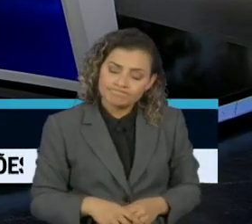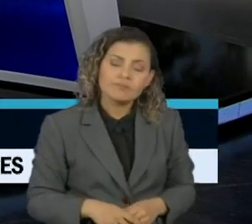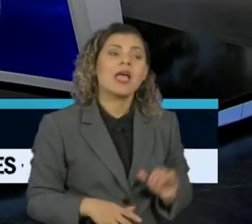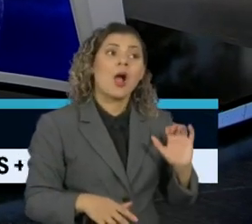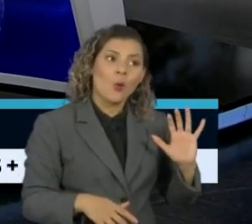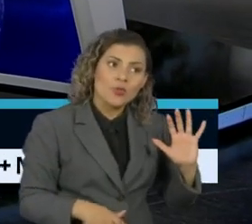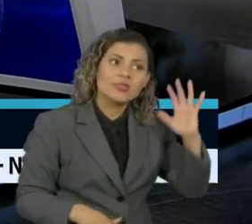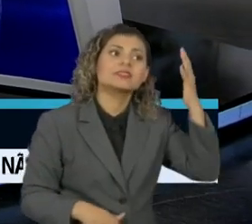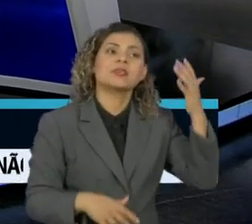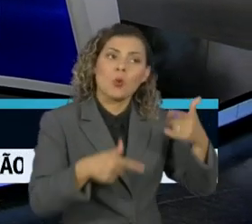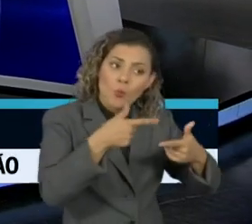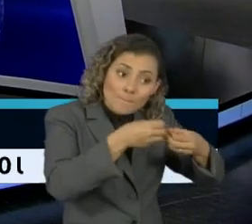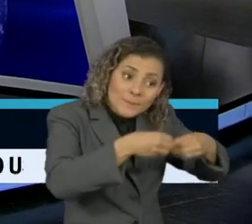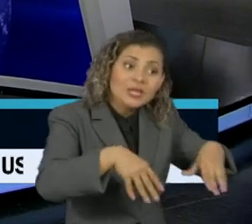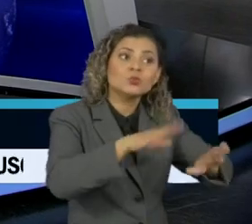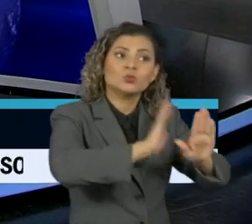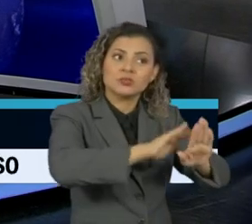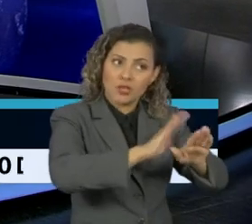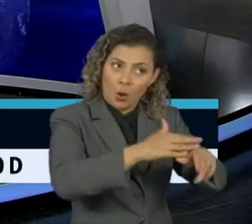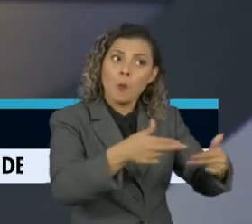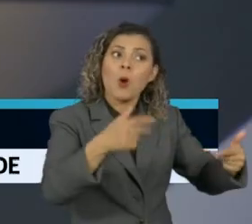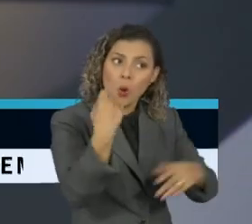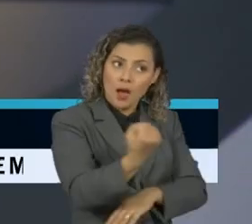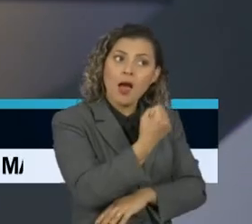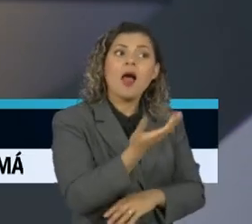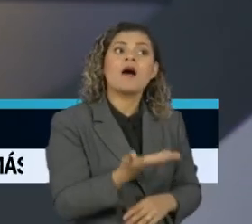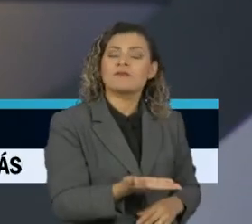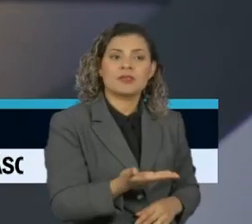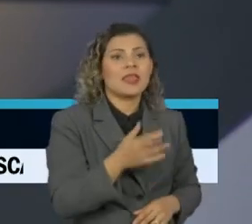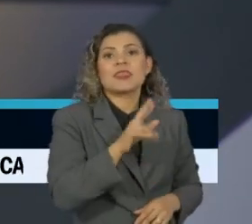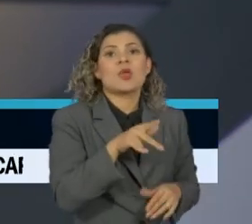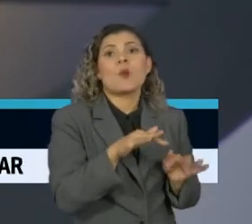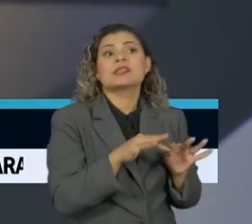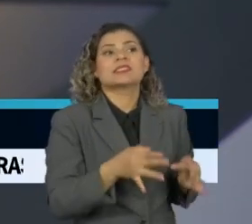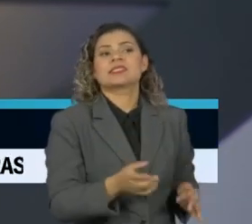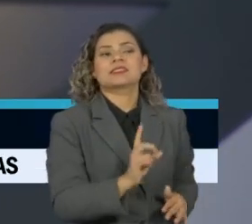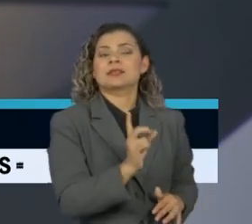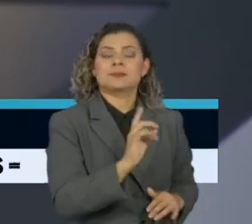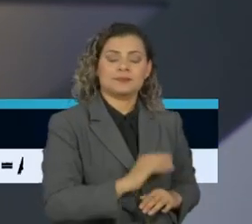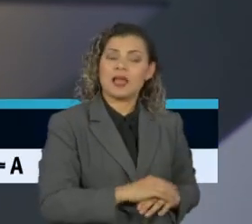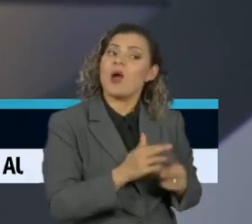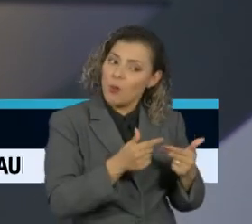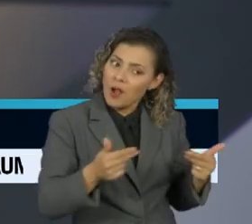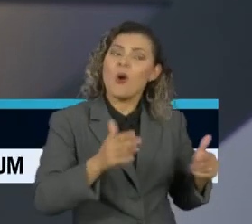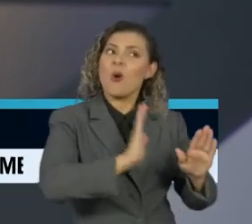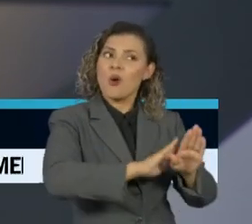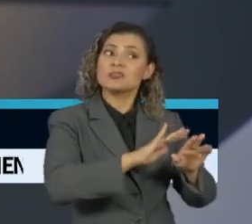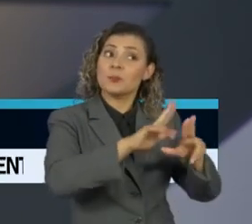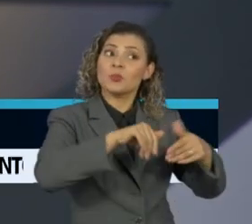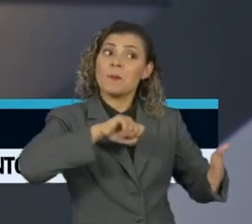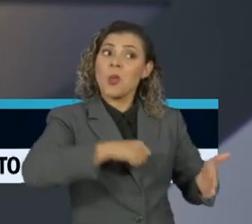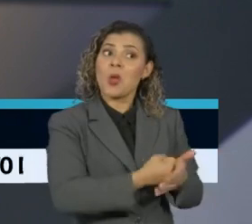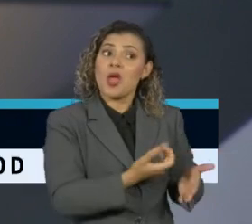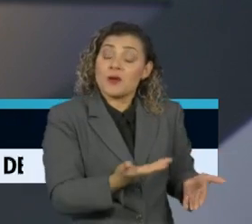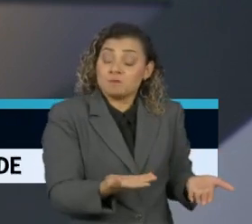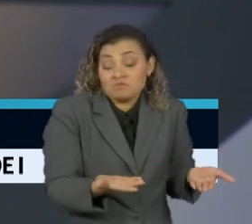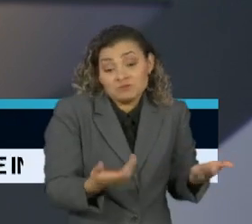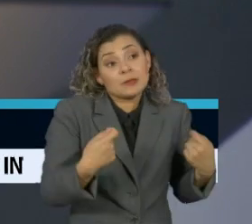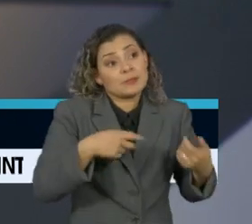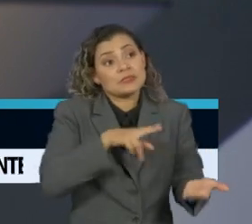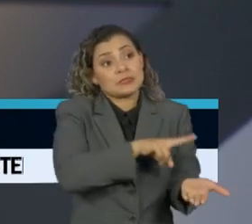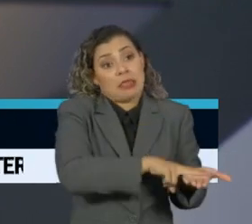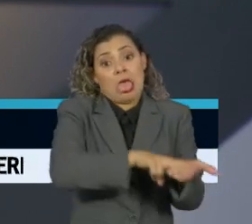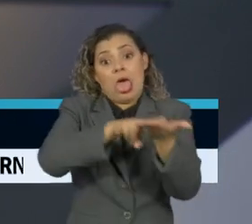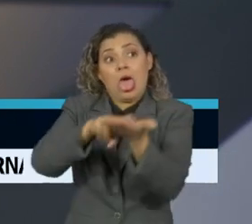ocorrência de um efeito colateral grave um efeito menor é o efeito considerado o maior e que exigem